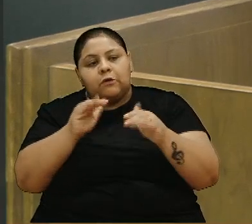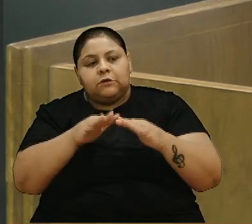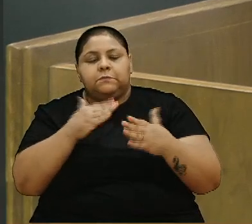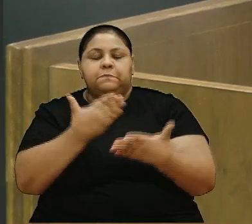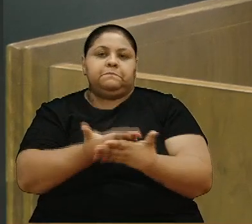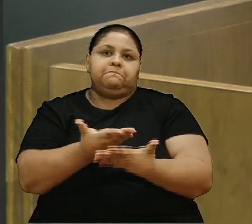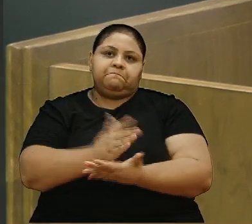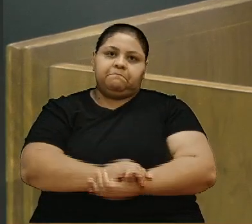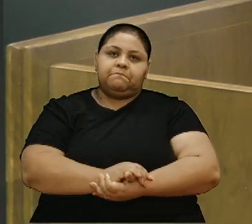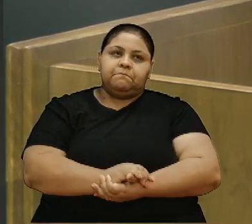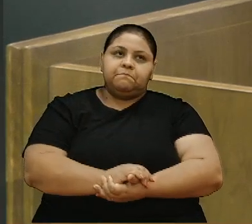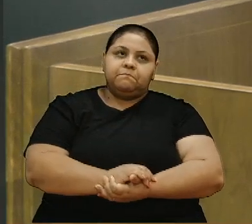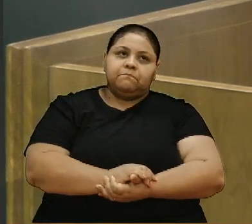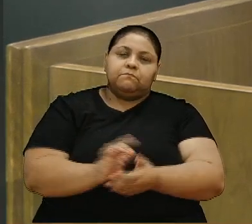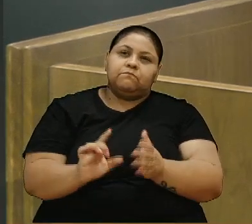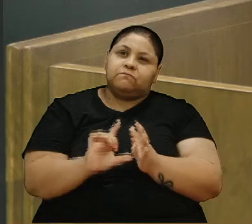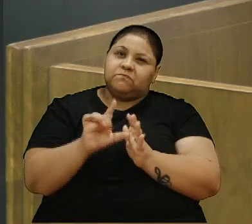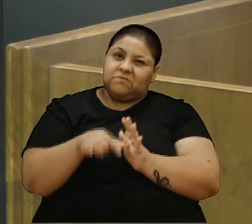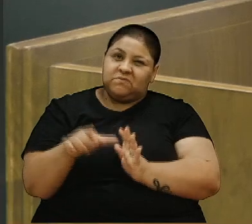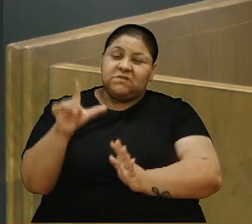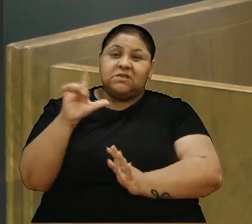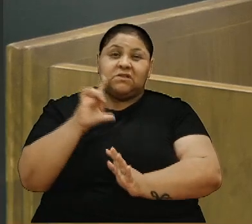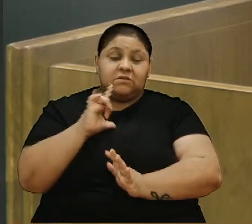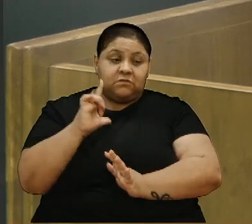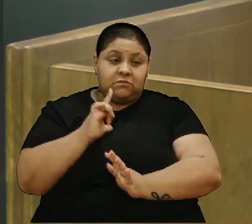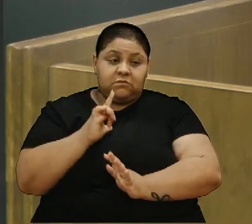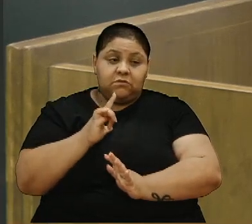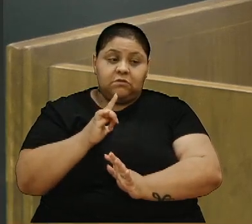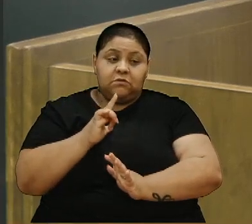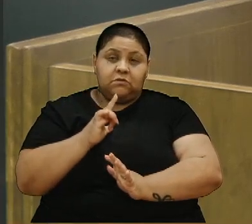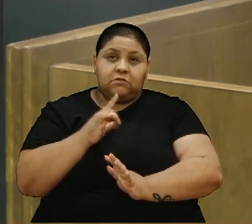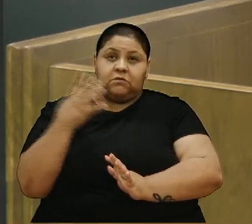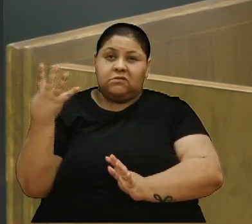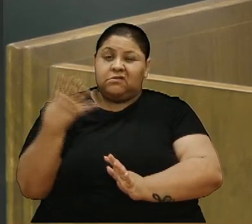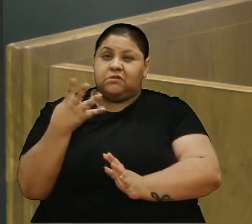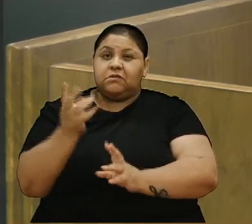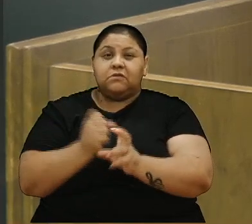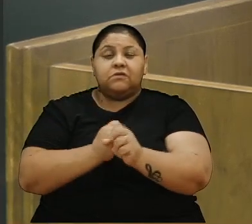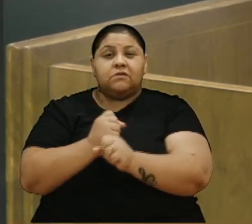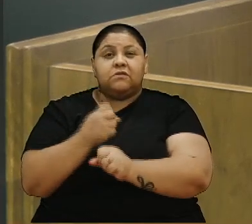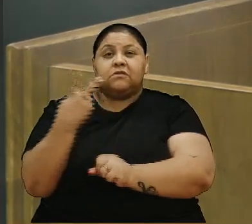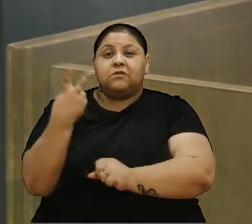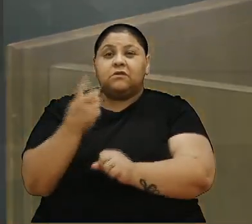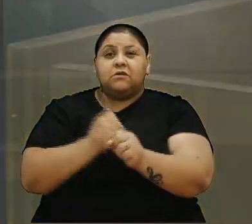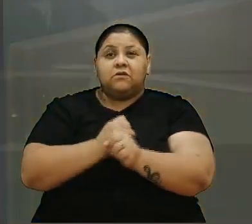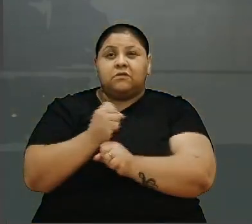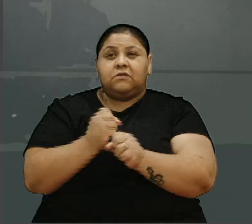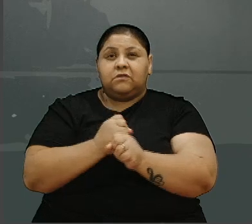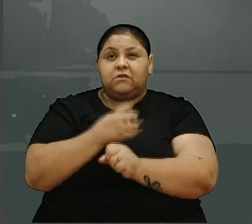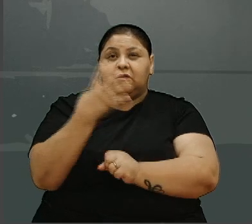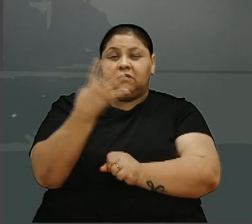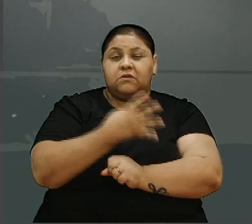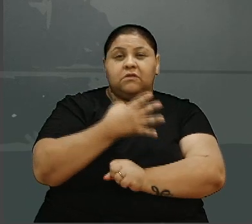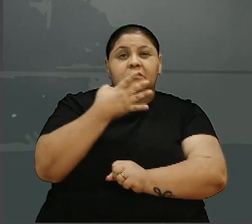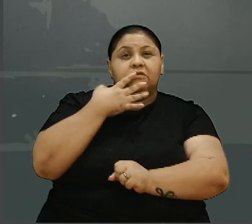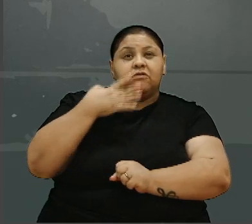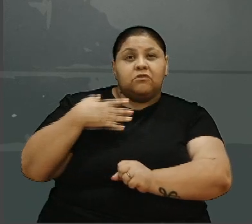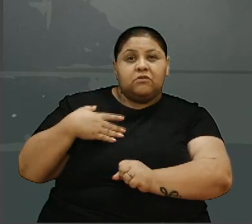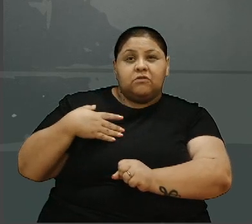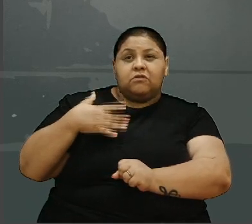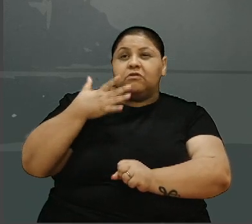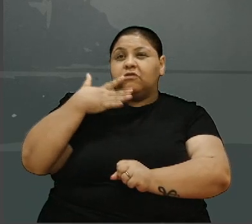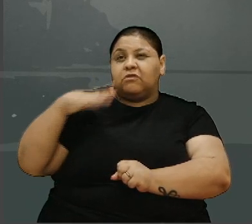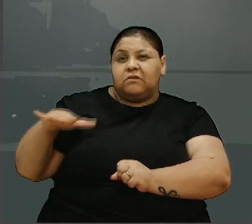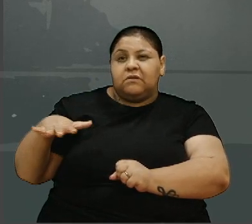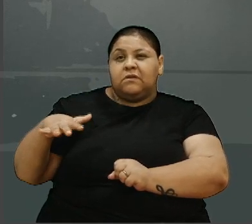escolas. Depois teve aquela situação dos 2 anos daquelas 4 crianças na creche que